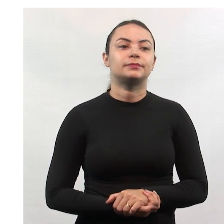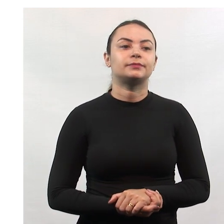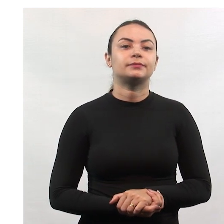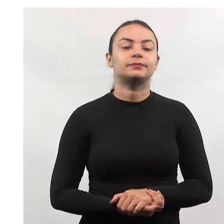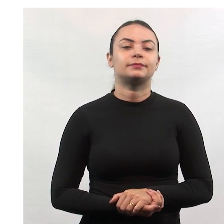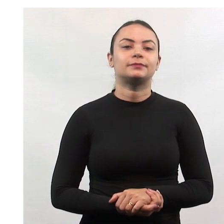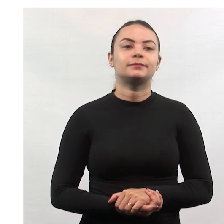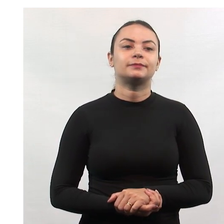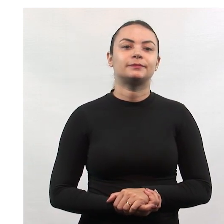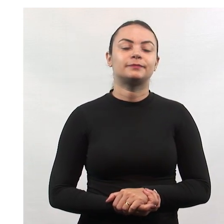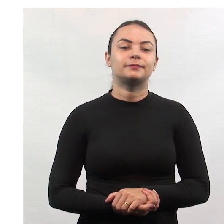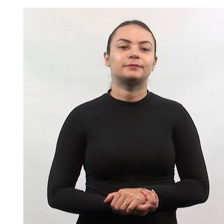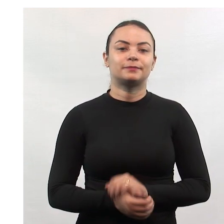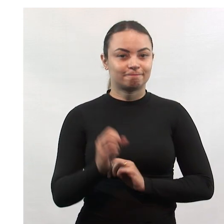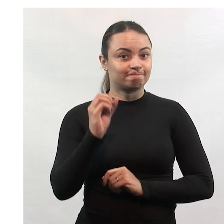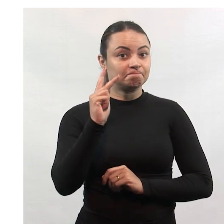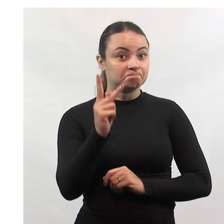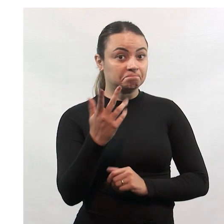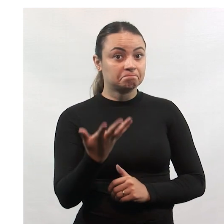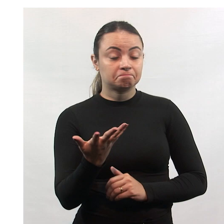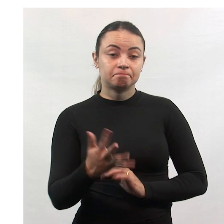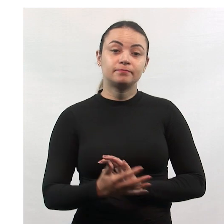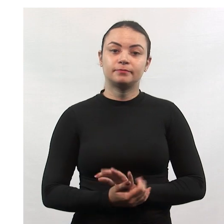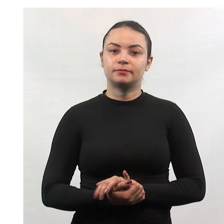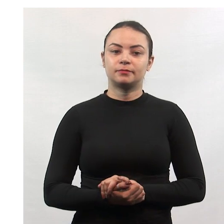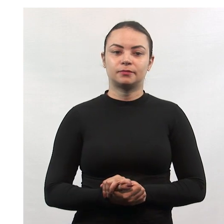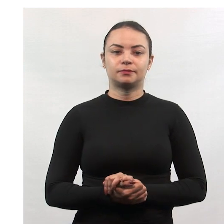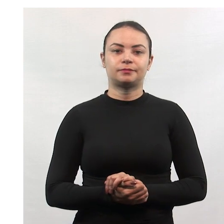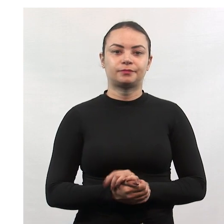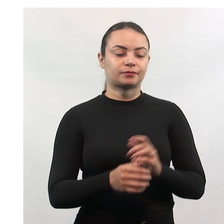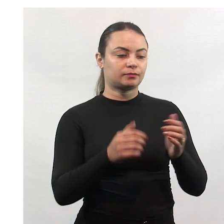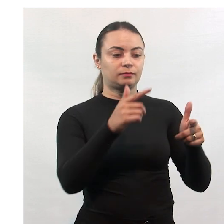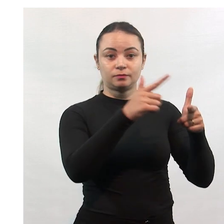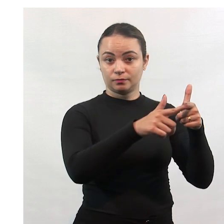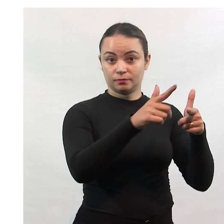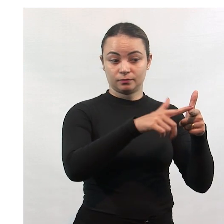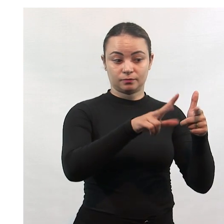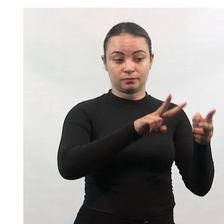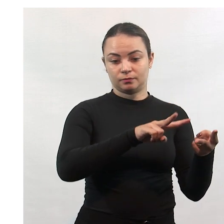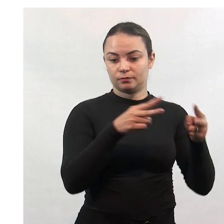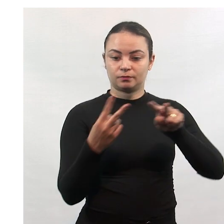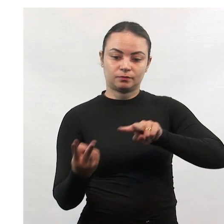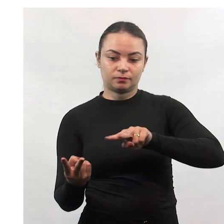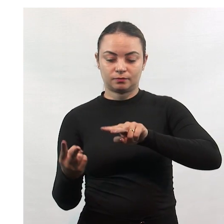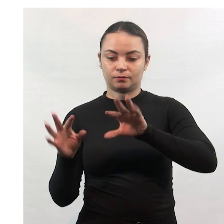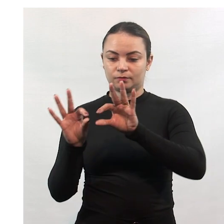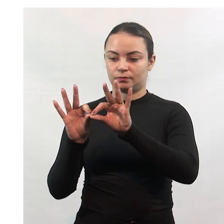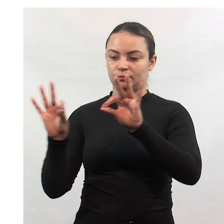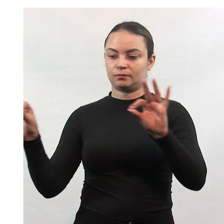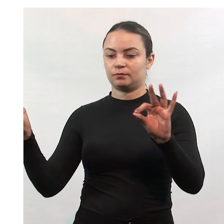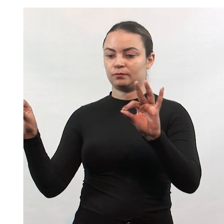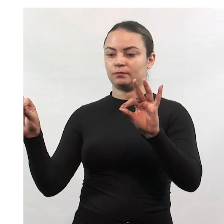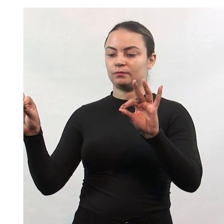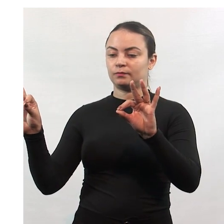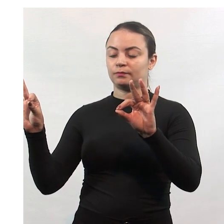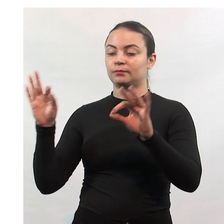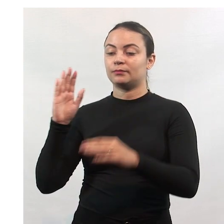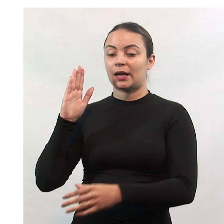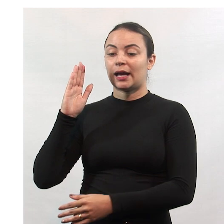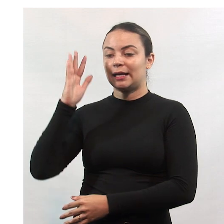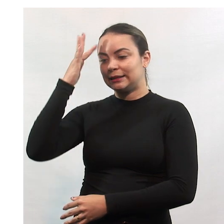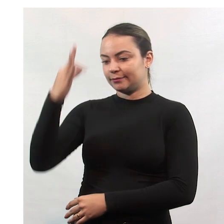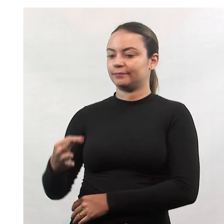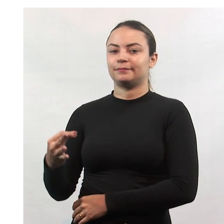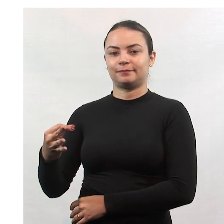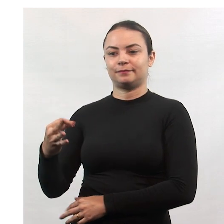campos, né? Da influência de um sobre o outro, ok? Então, você transformou o teu problema numa afirmação, certo?